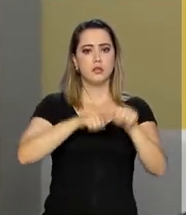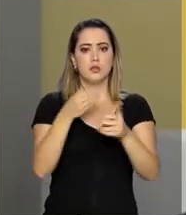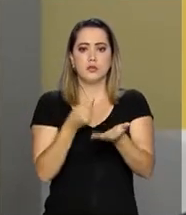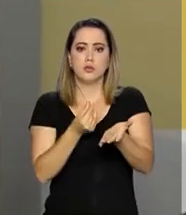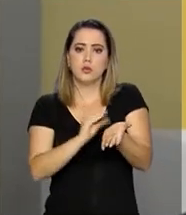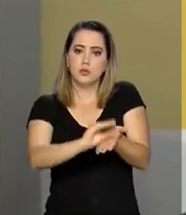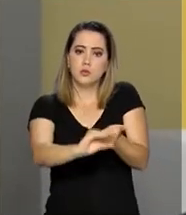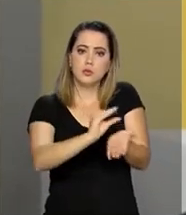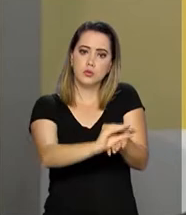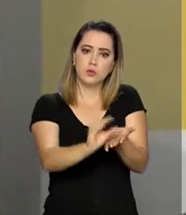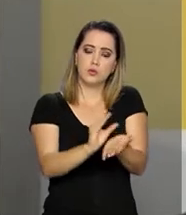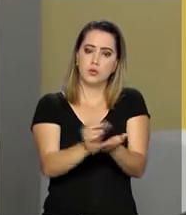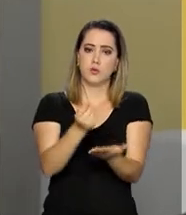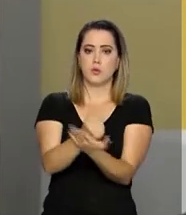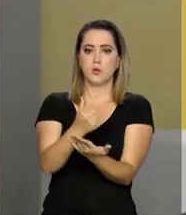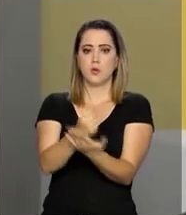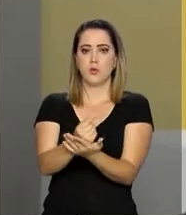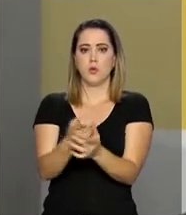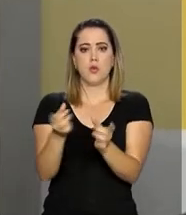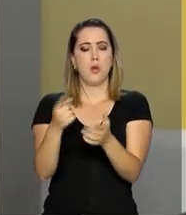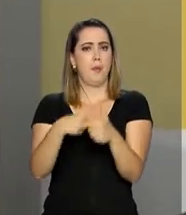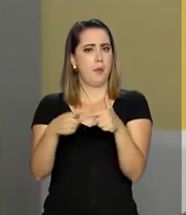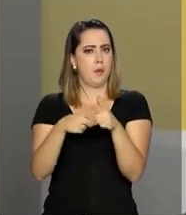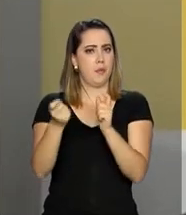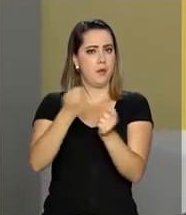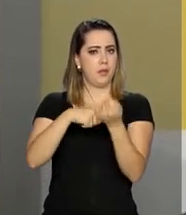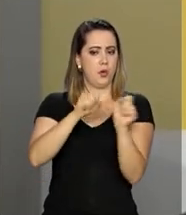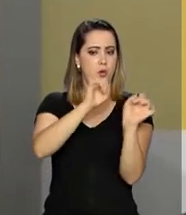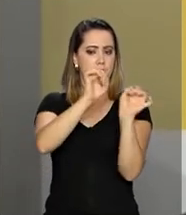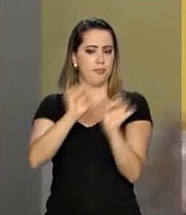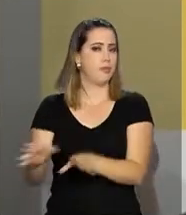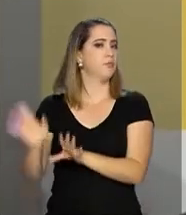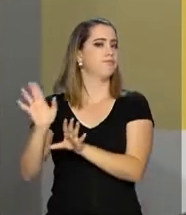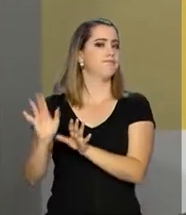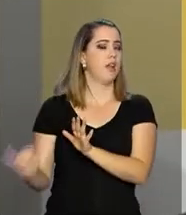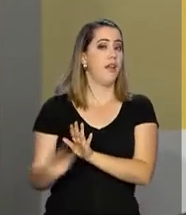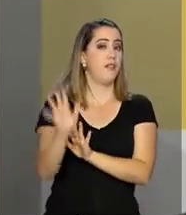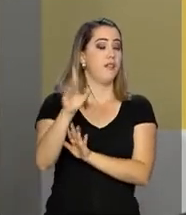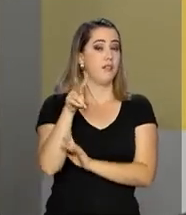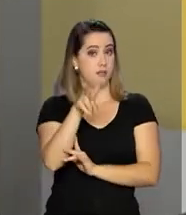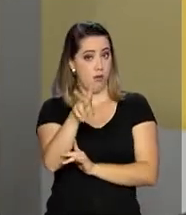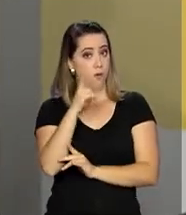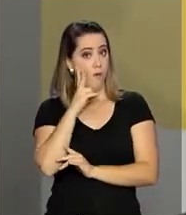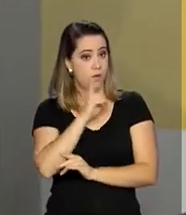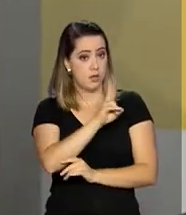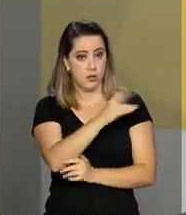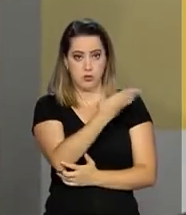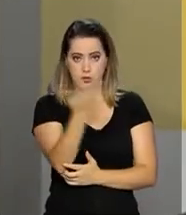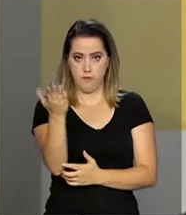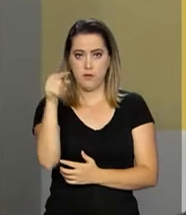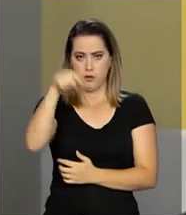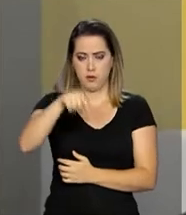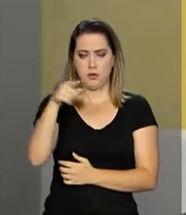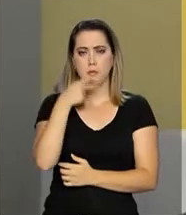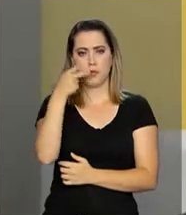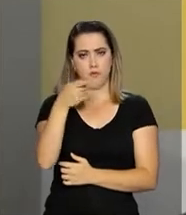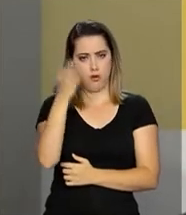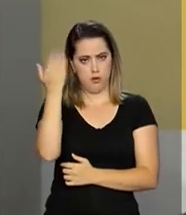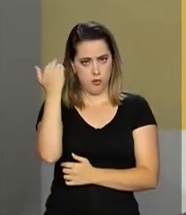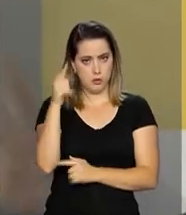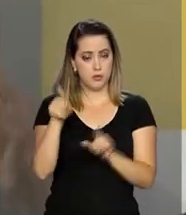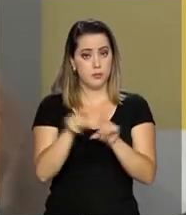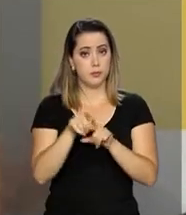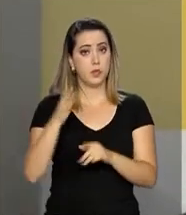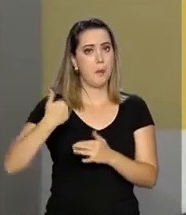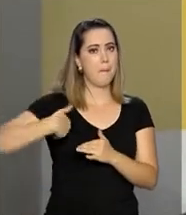consumo a recessão ficou para trás a inflação o senhor já deve ter ouvido aqui nos vários expositores que